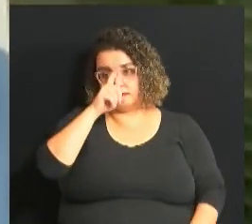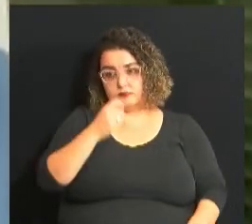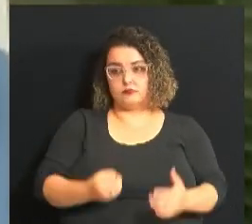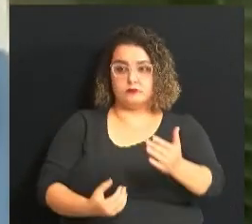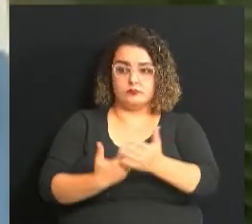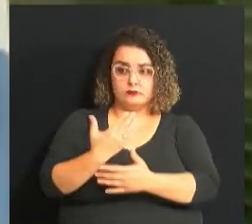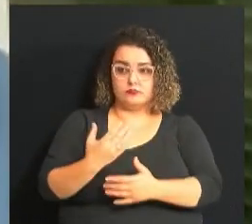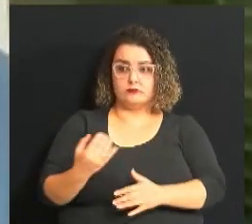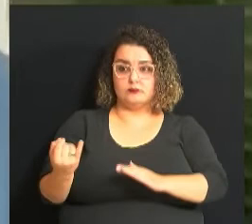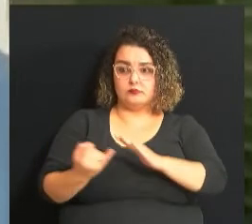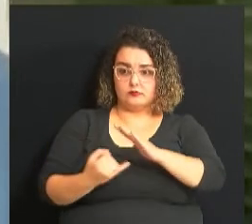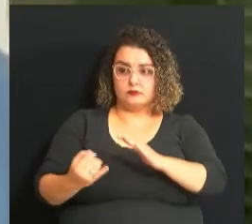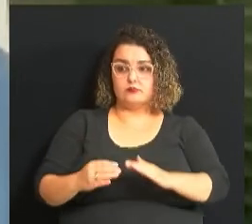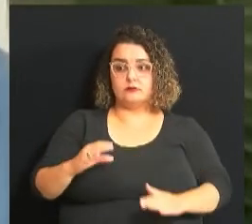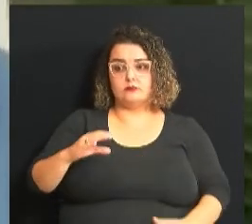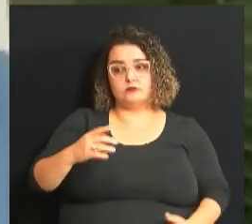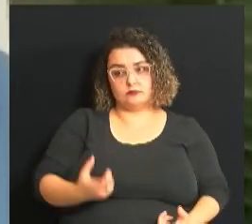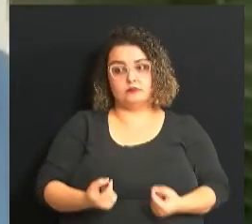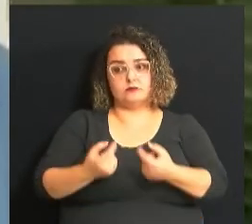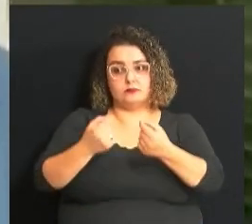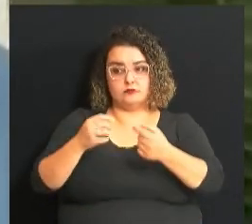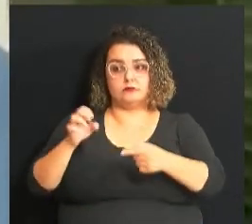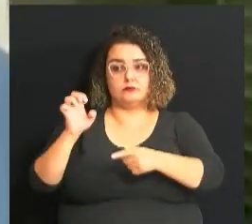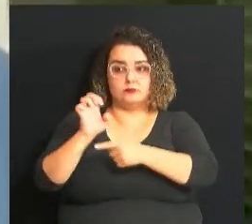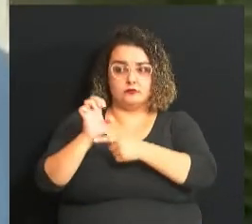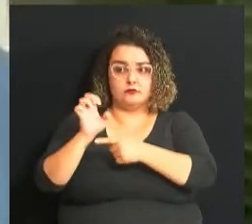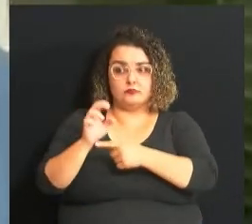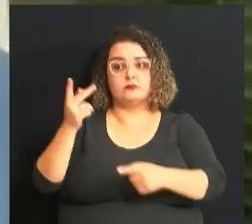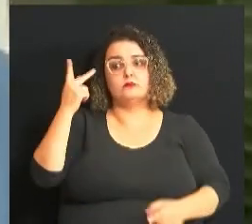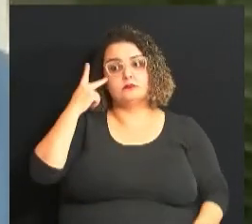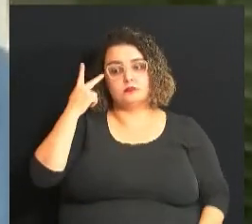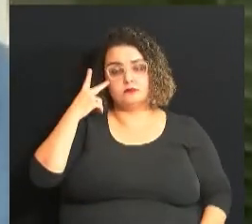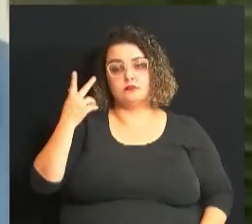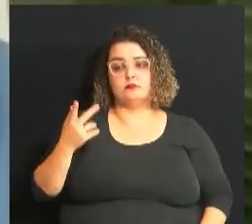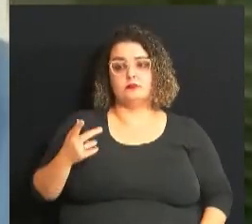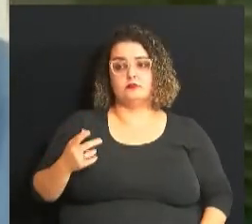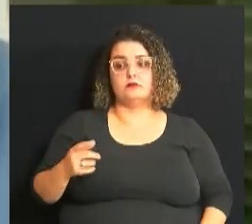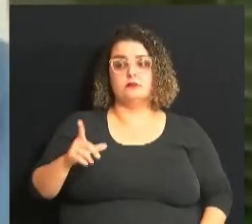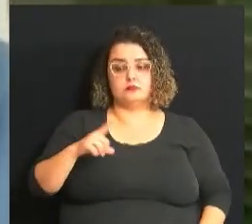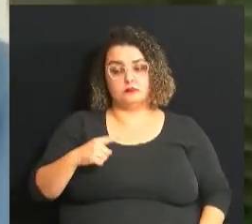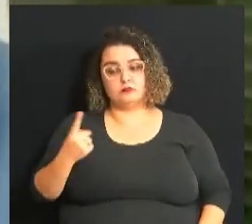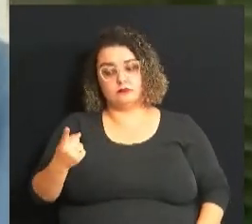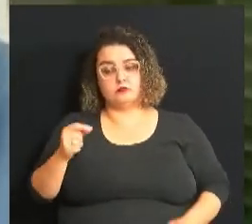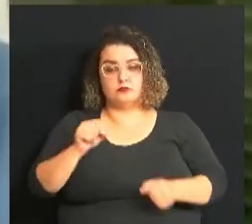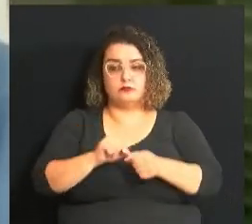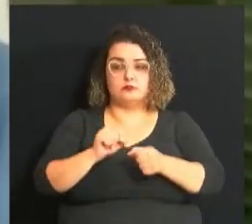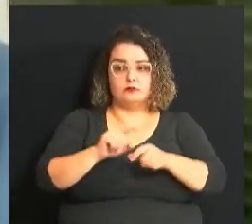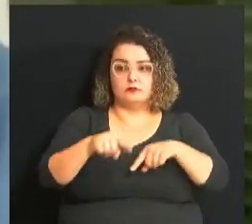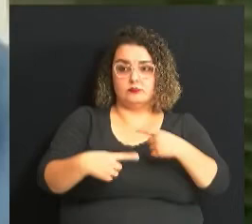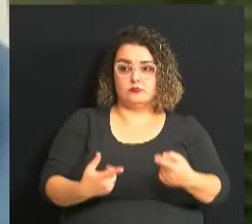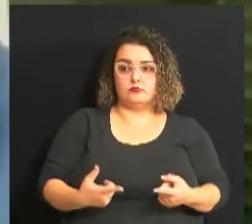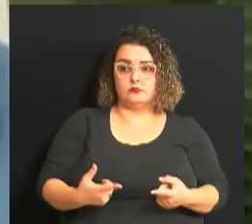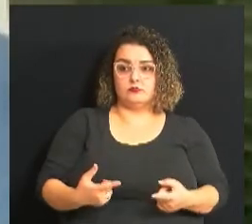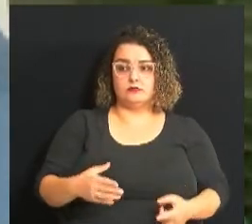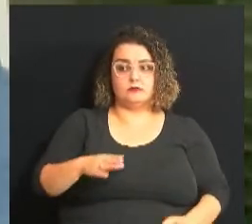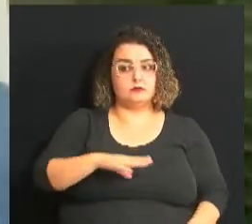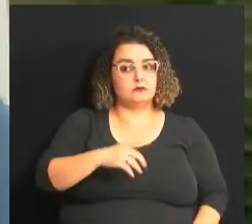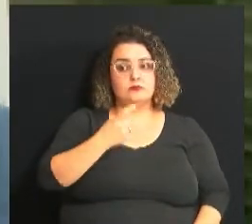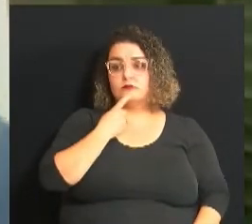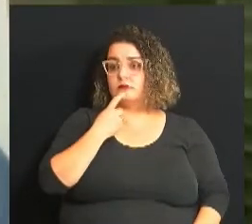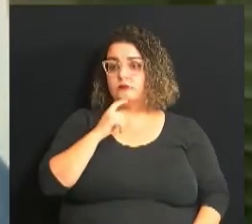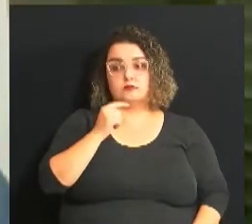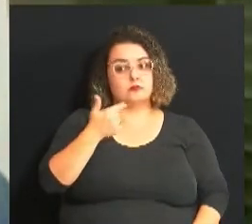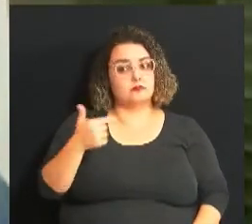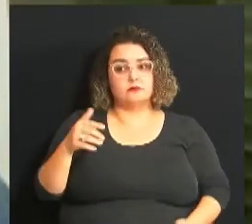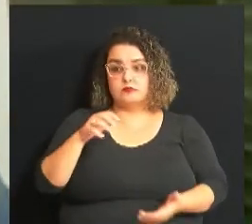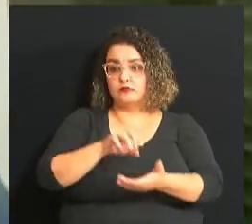de Câncer do Estado de São Paulo, que foi feito na capital. Já existia um, fizeram outro. E em Campinas, até hoje, não tem um centro